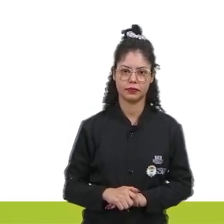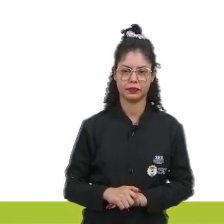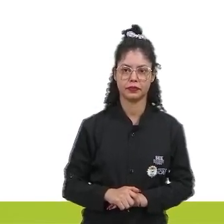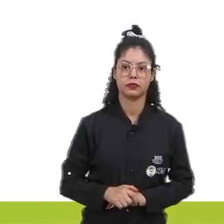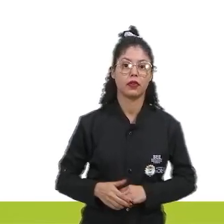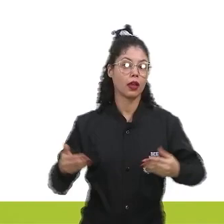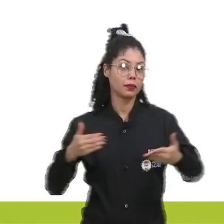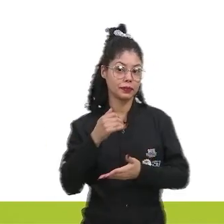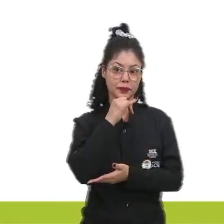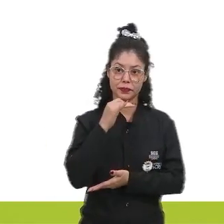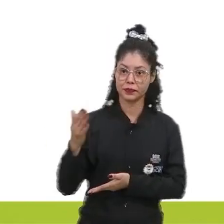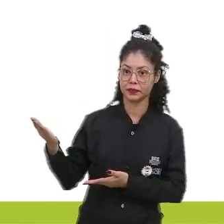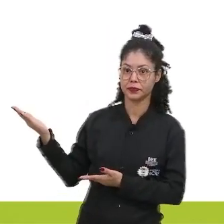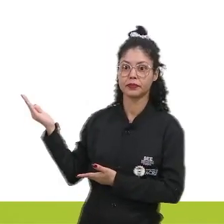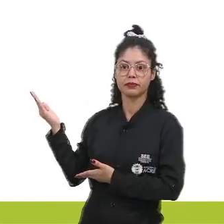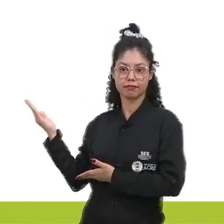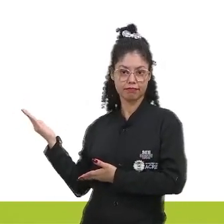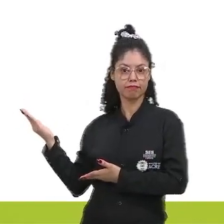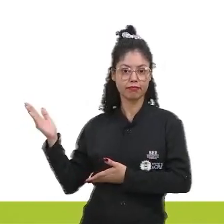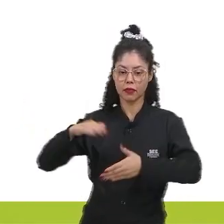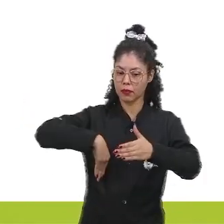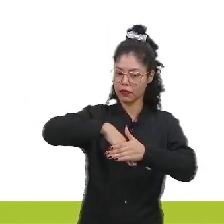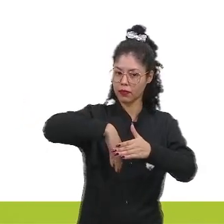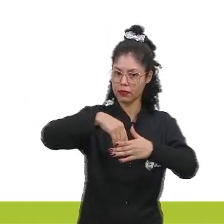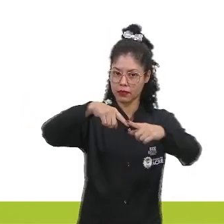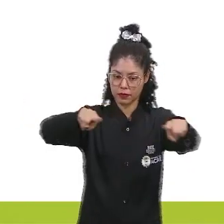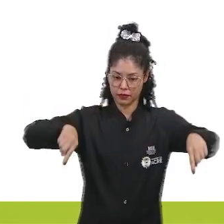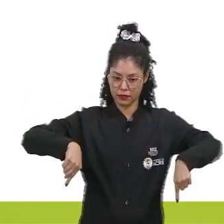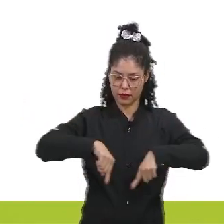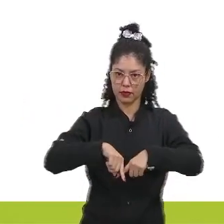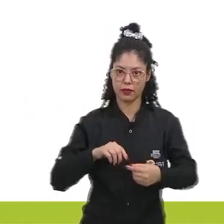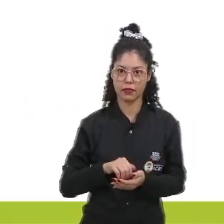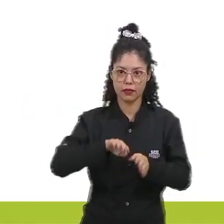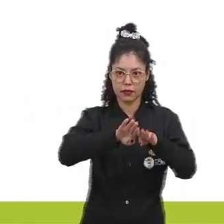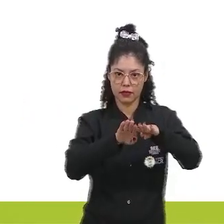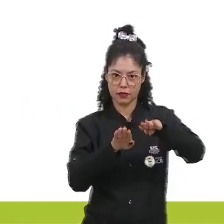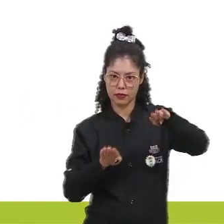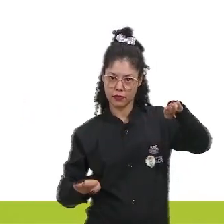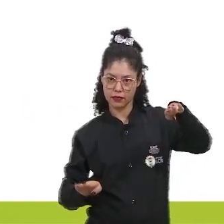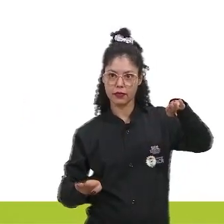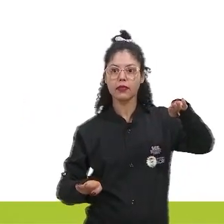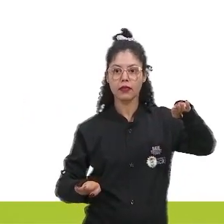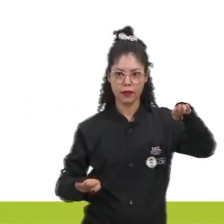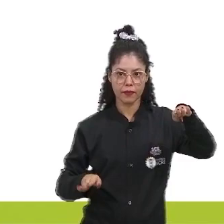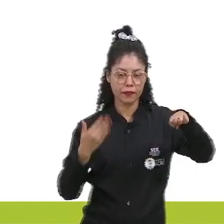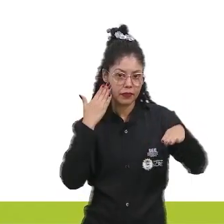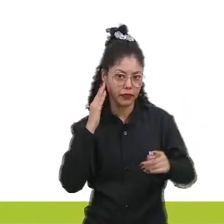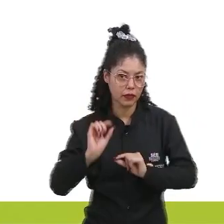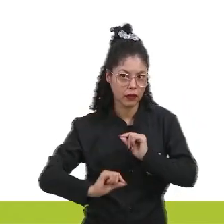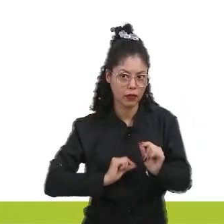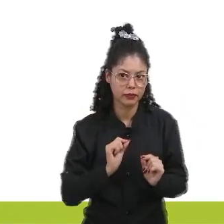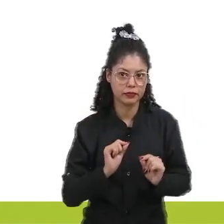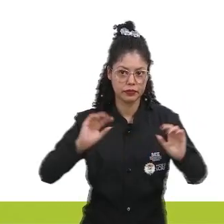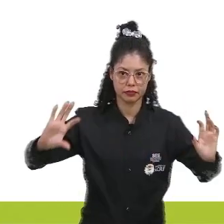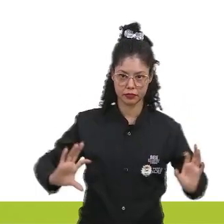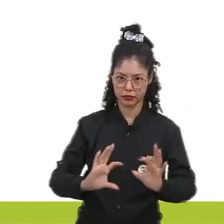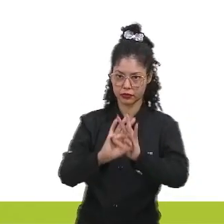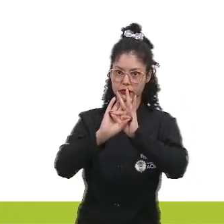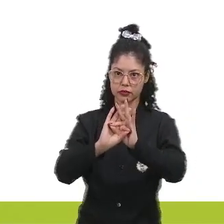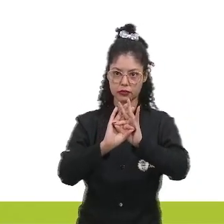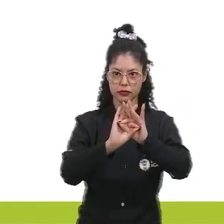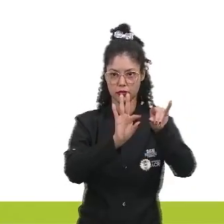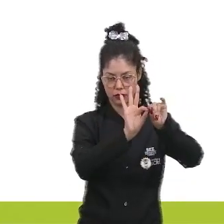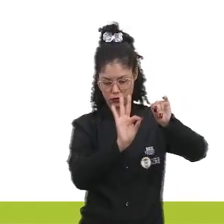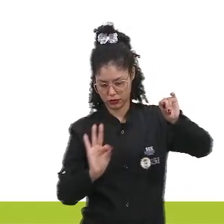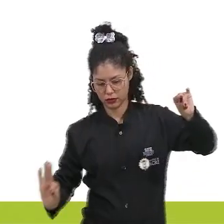Nós temos um exemplo aqui de um estádio de futebol, né? Ele fez uma pequena inclinação aí. É importante a gente entender que as relações de retas,